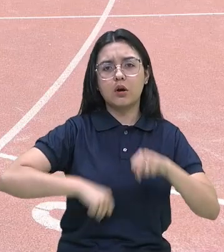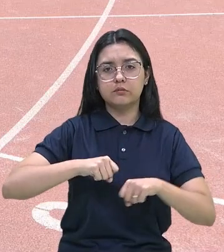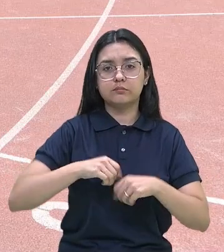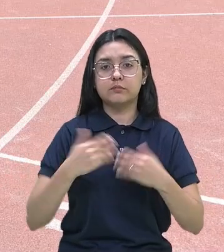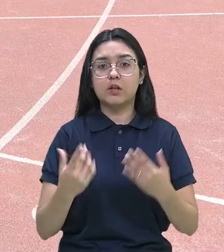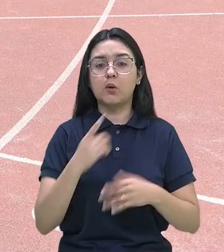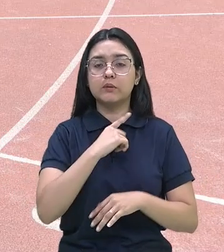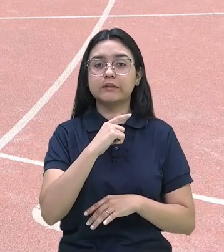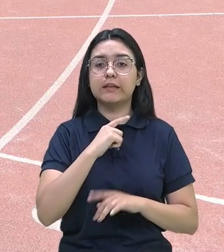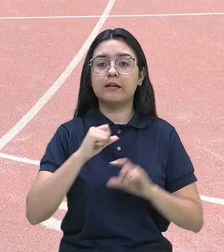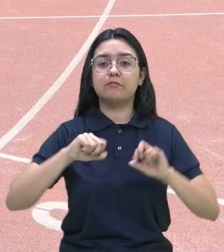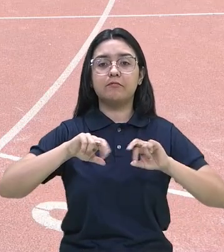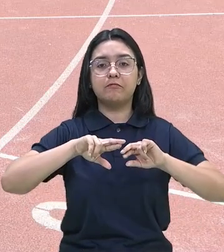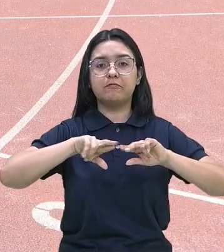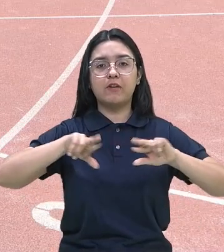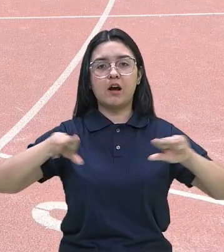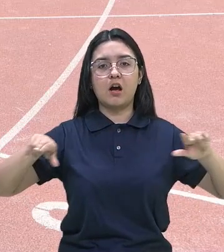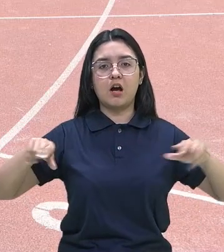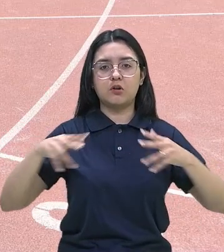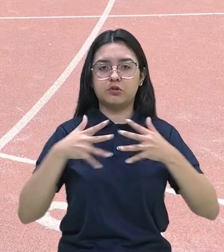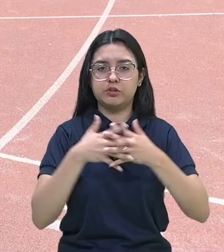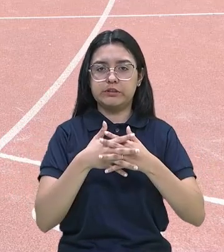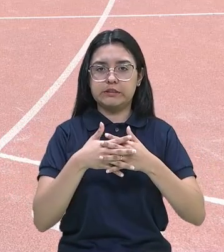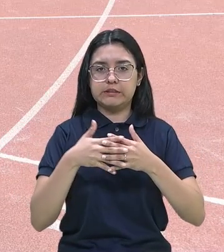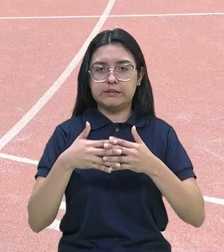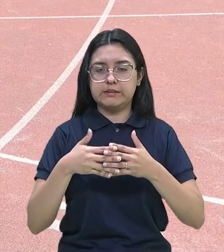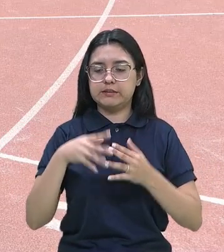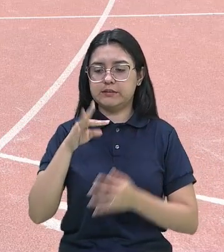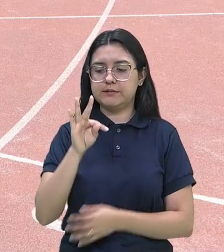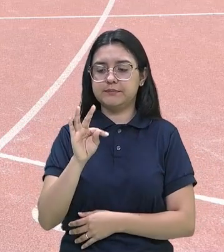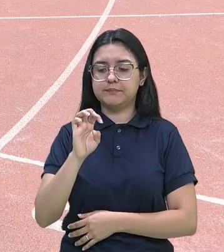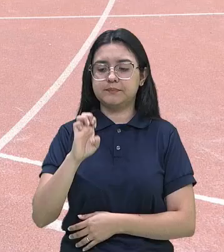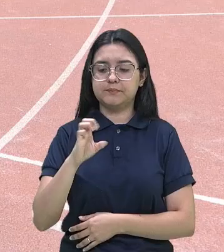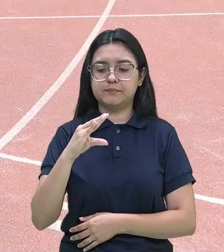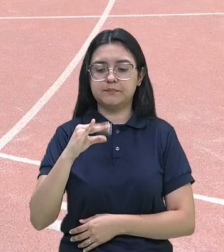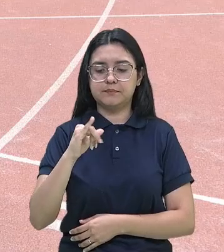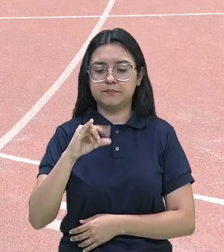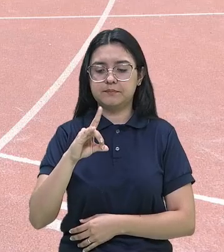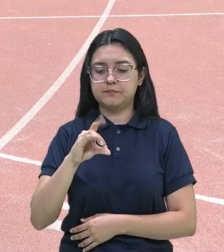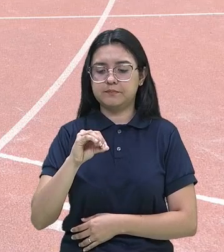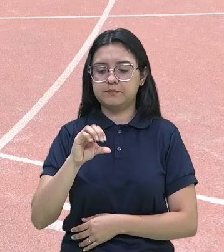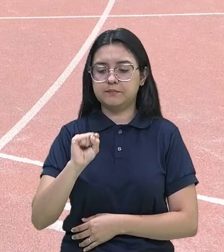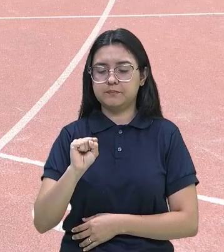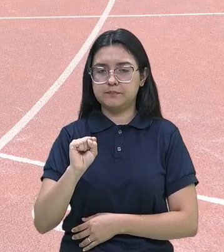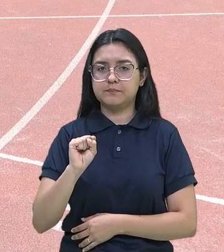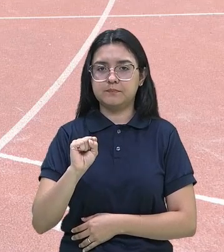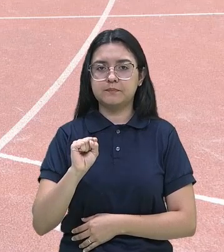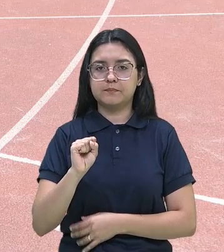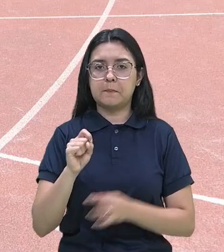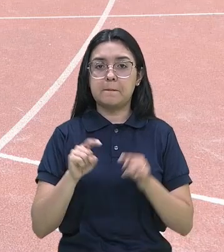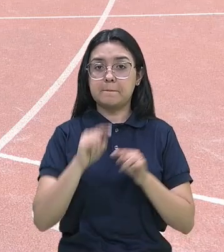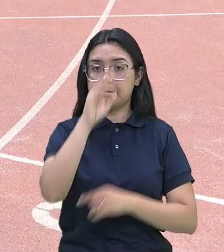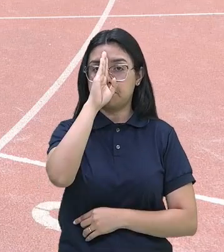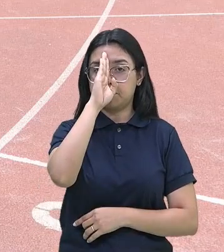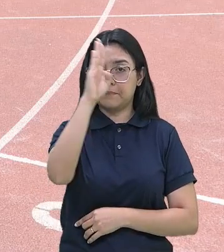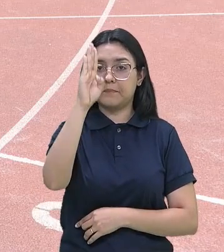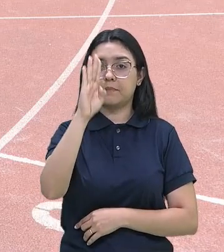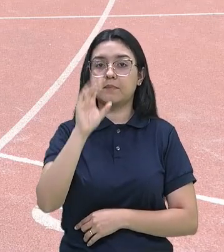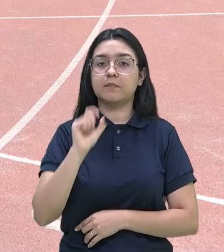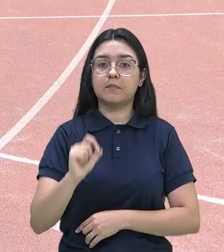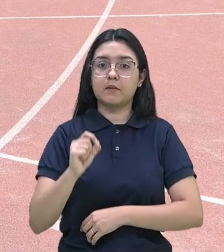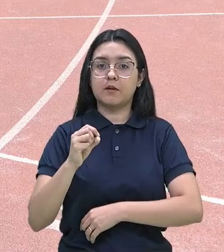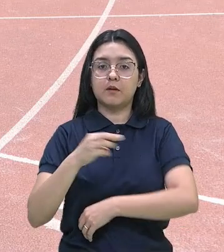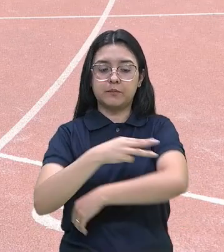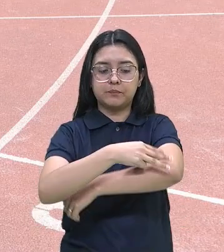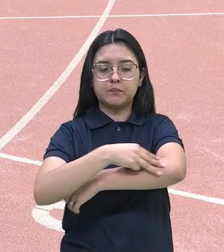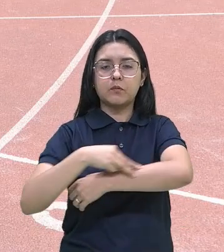de tecidos que estão envolvidos e, principalmente, o tecido muscular. Vamos ver